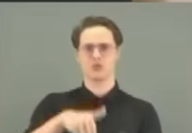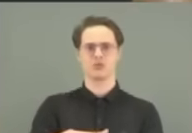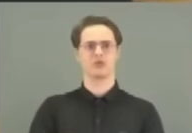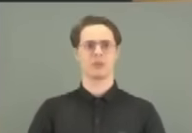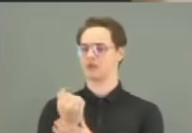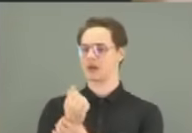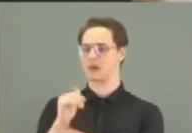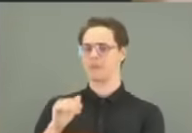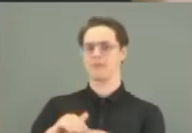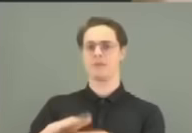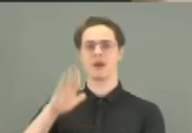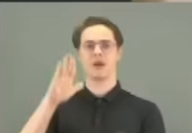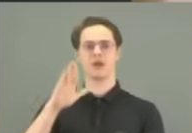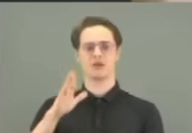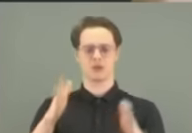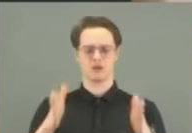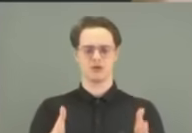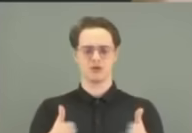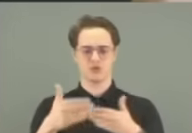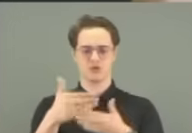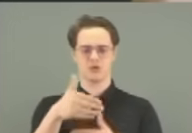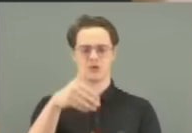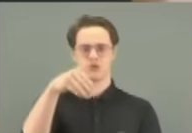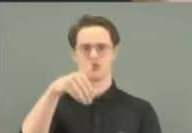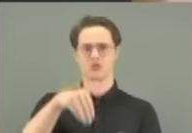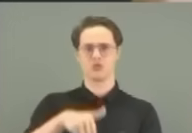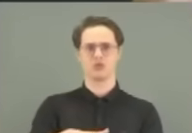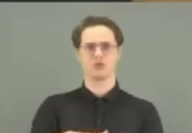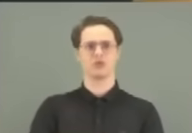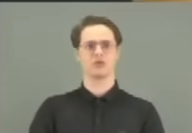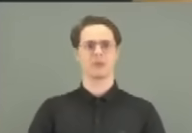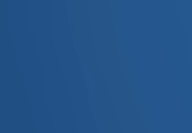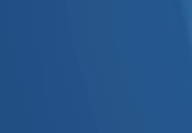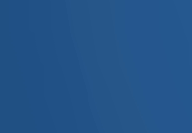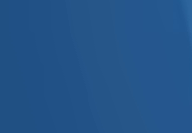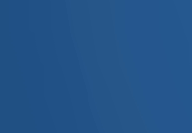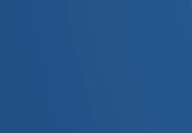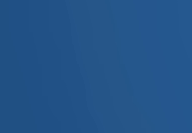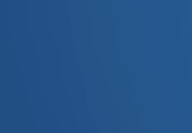contactado. E foi nesse aspecto que o senhor foi contactado.